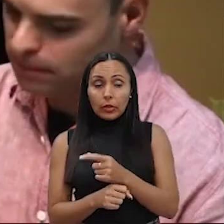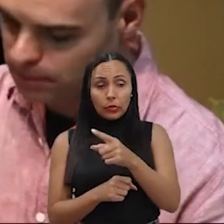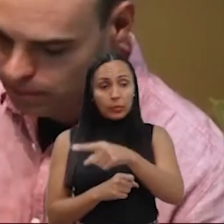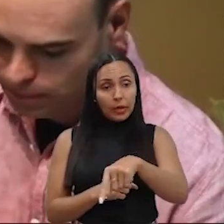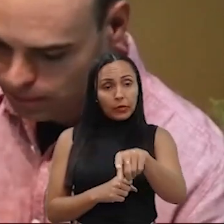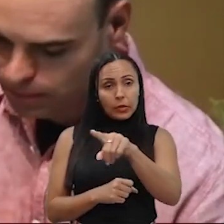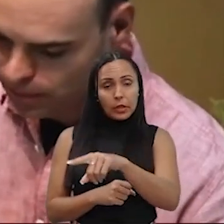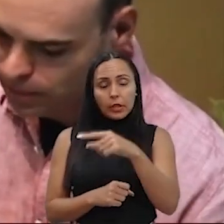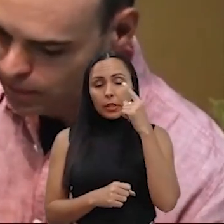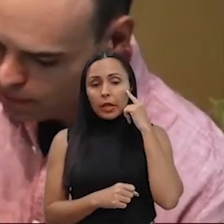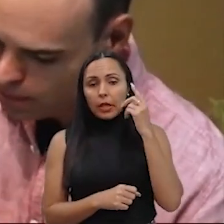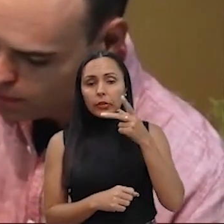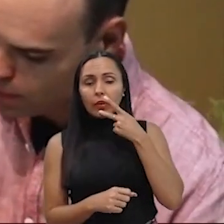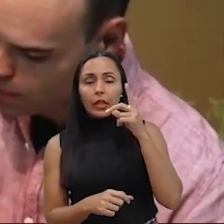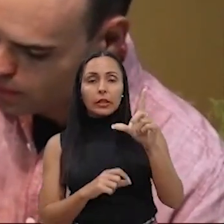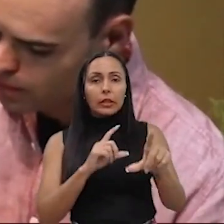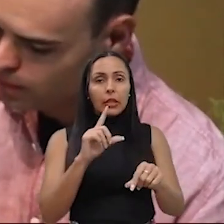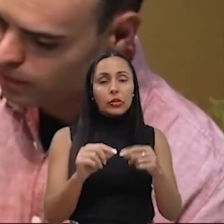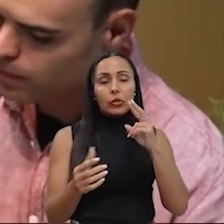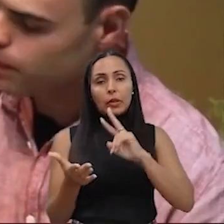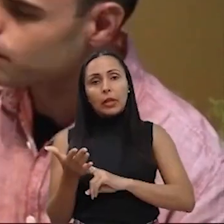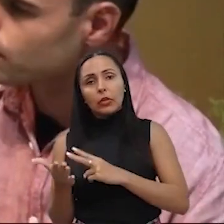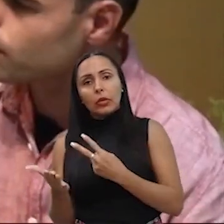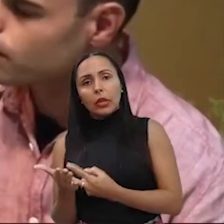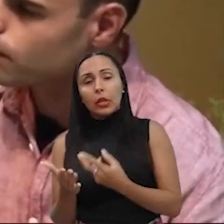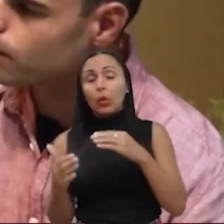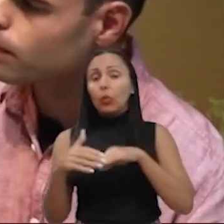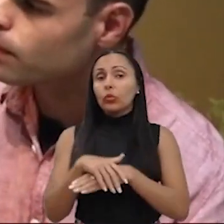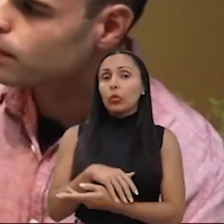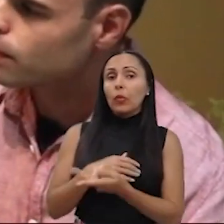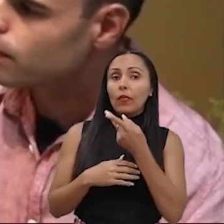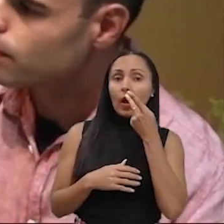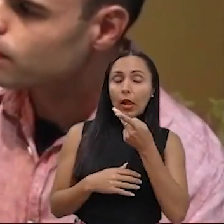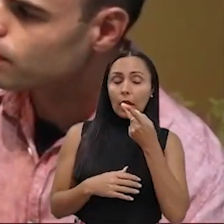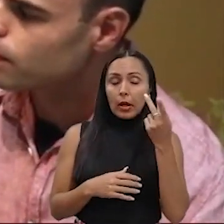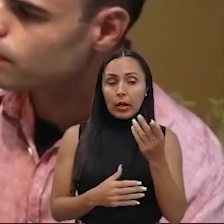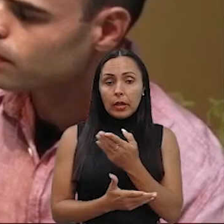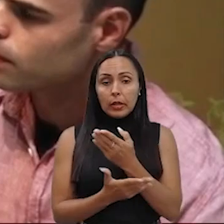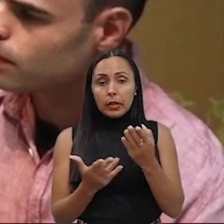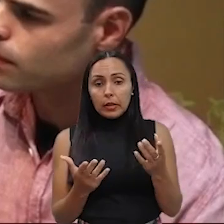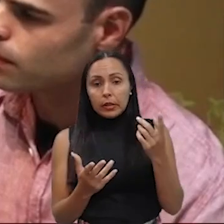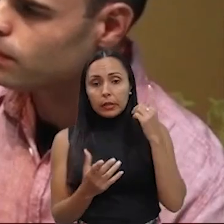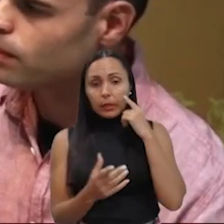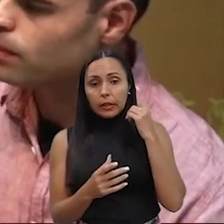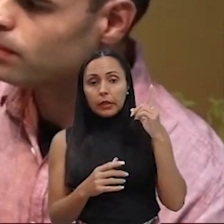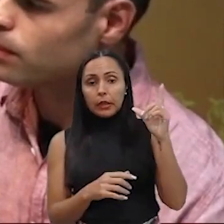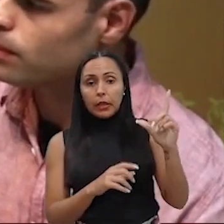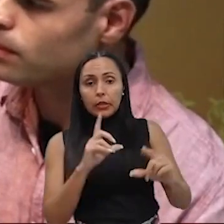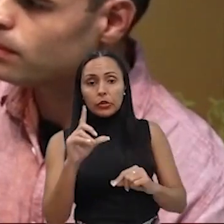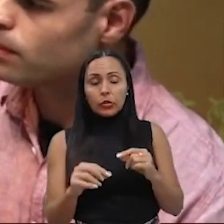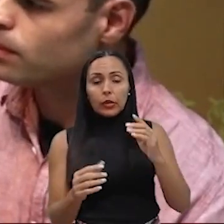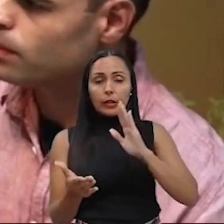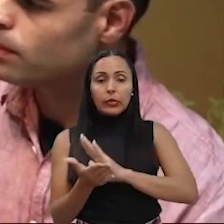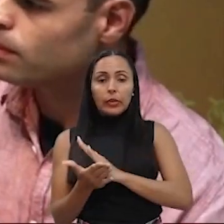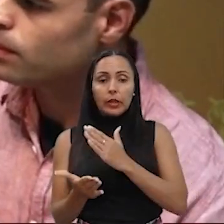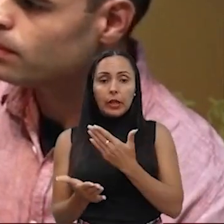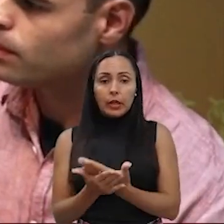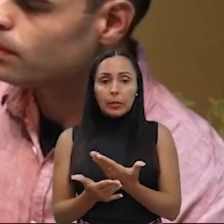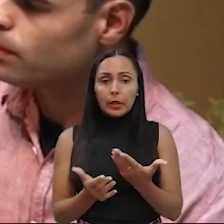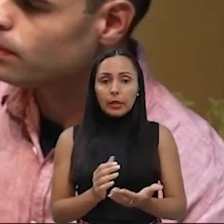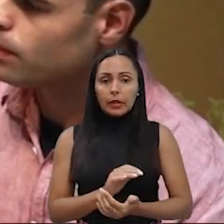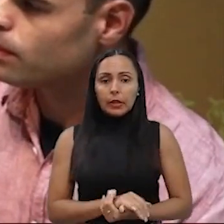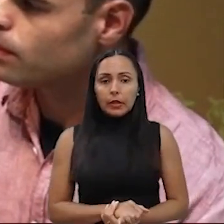falando das escolhas tradutórias, eu sempre costumo dizer, não é, que as escolhas de um intérprete de Libras